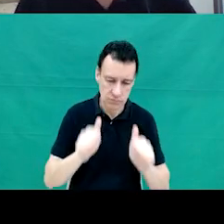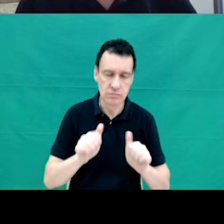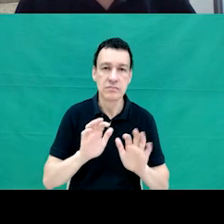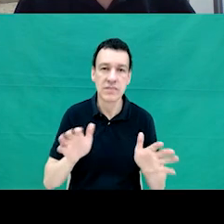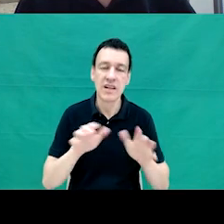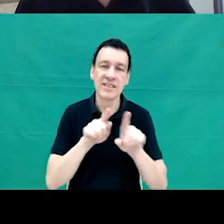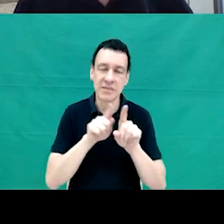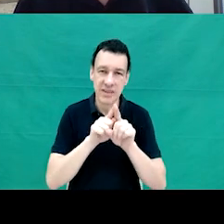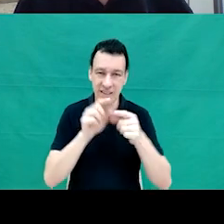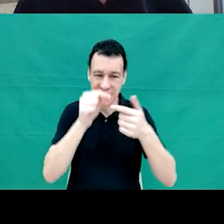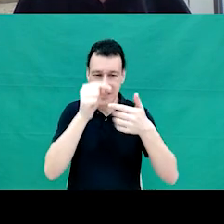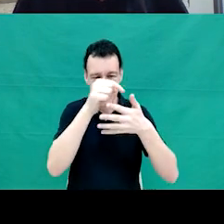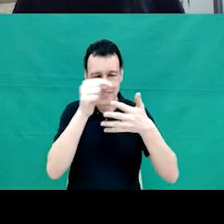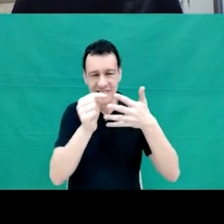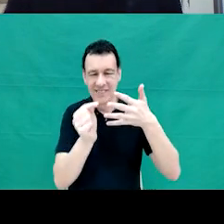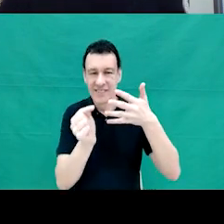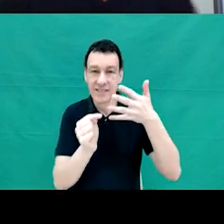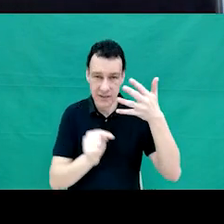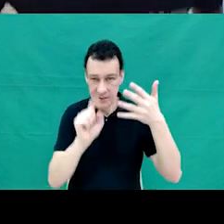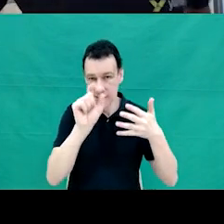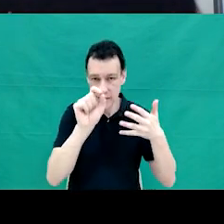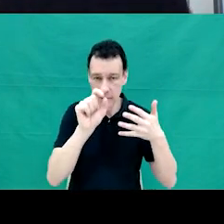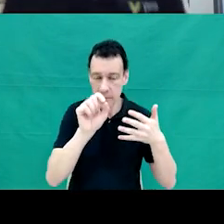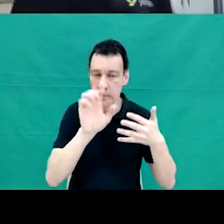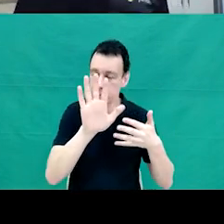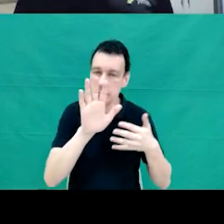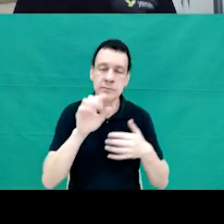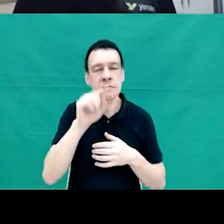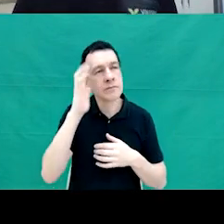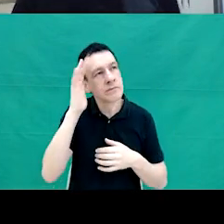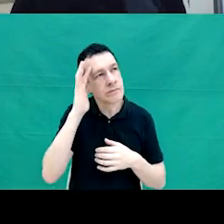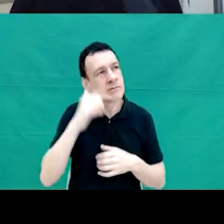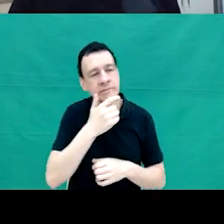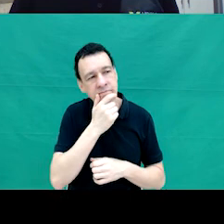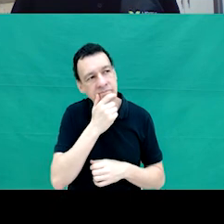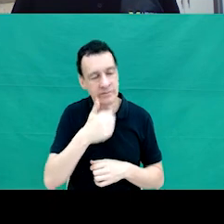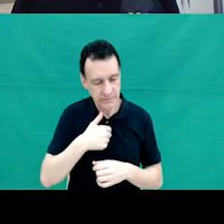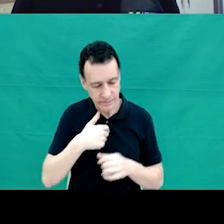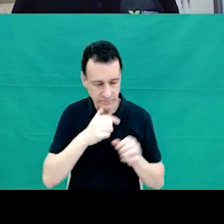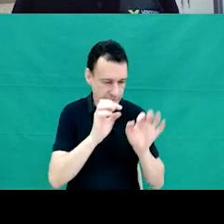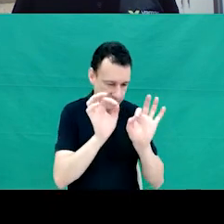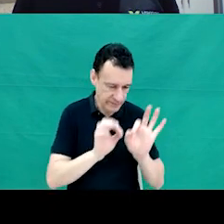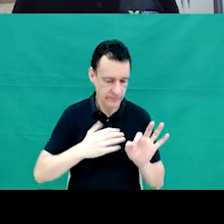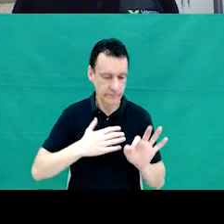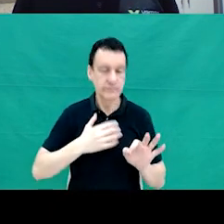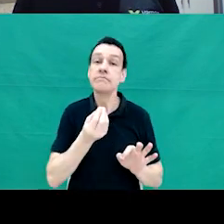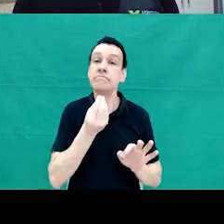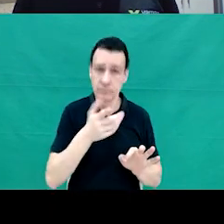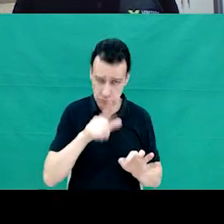questão de relembrar, você pensar que não está construindo para você ou para o seu time,